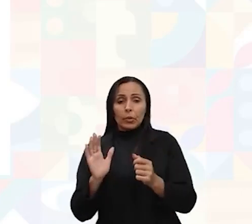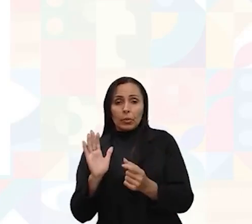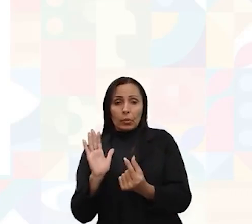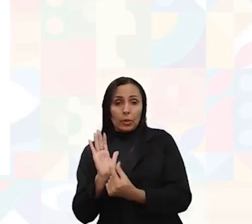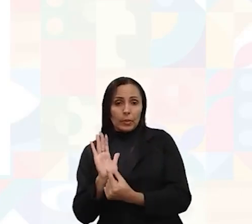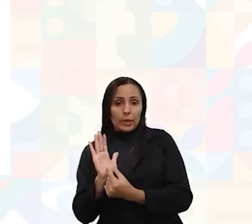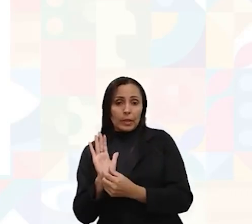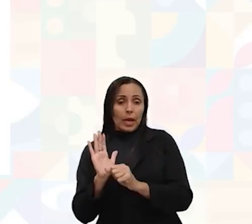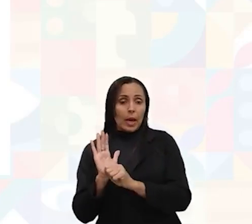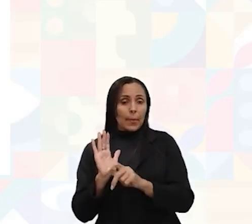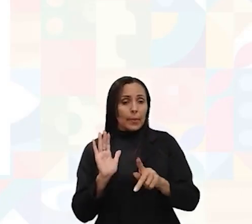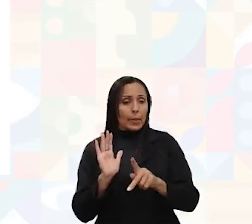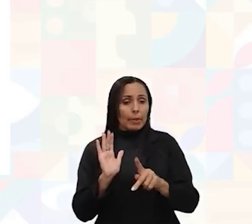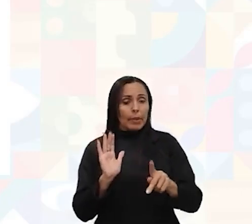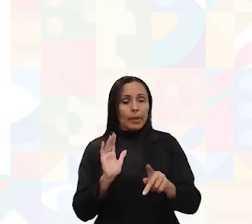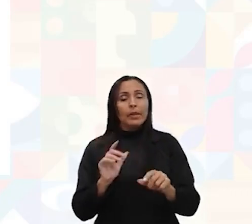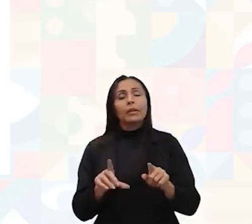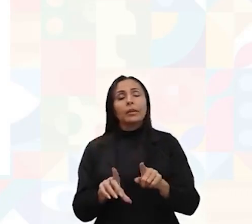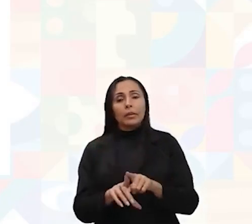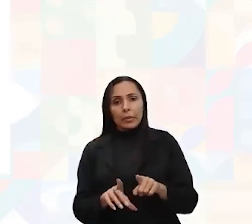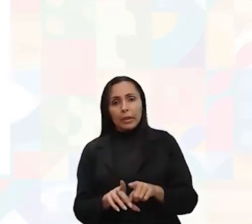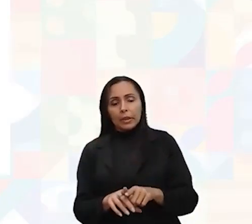na verdade esse